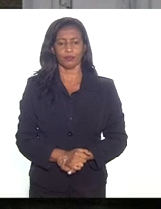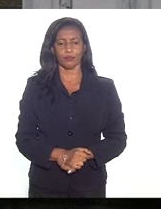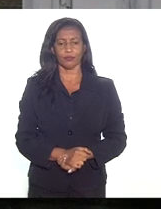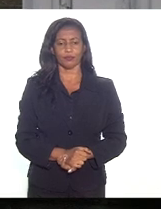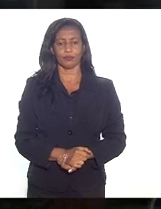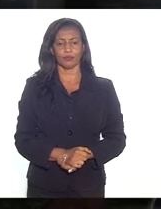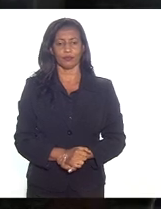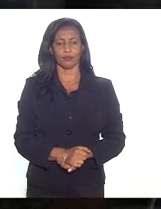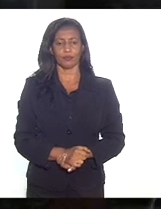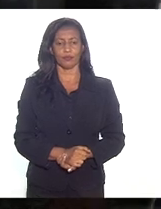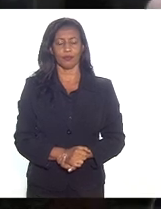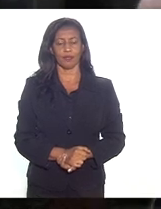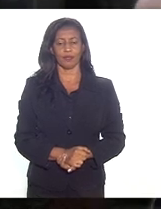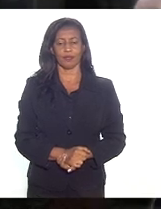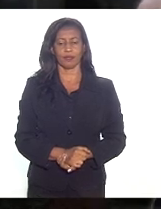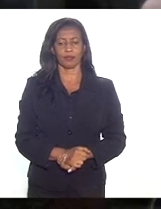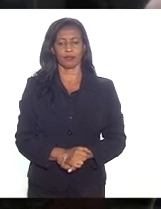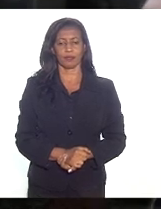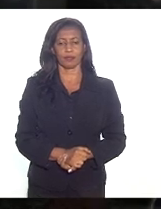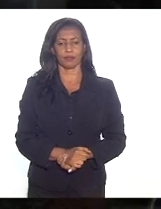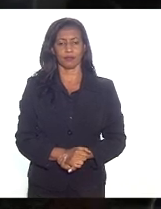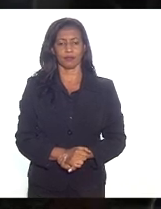Bem, eu queria...